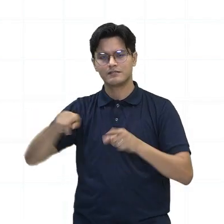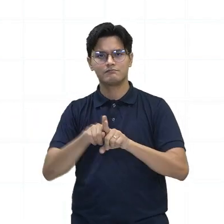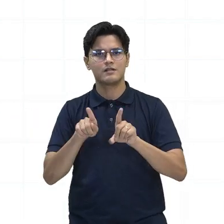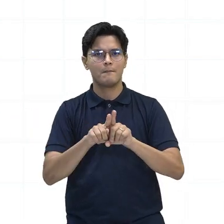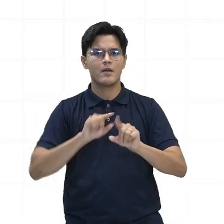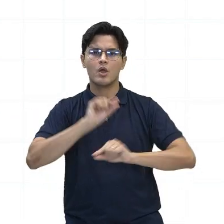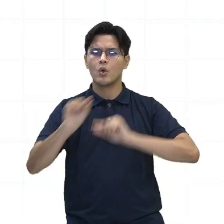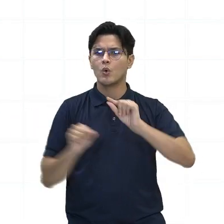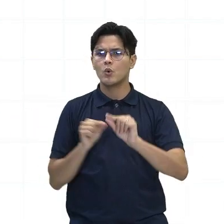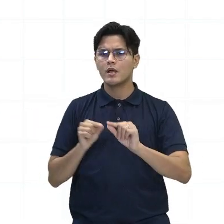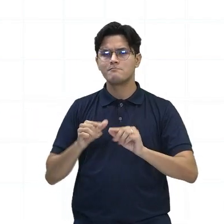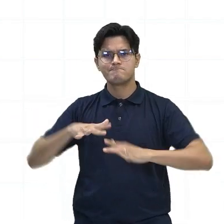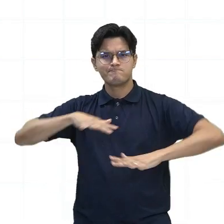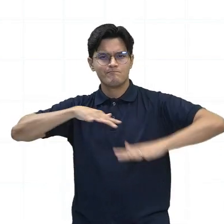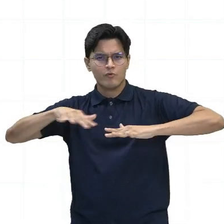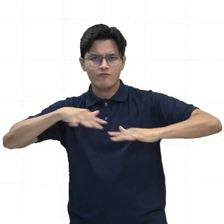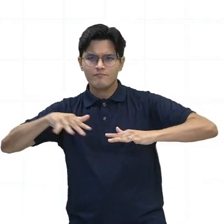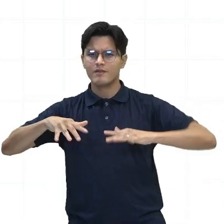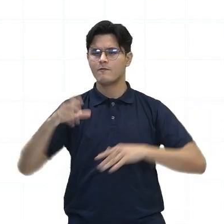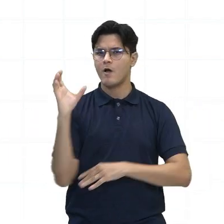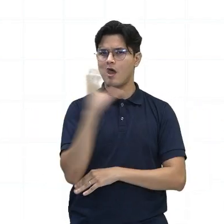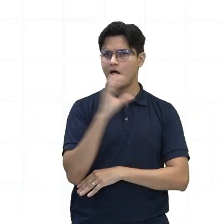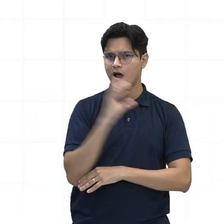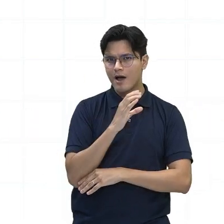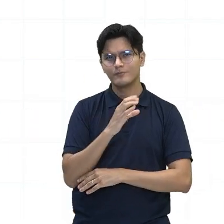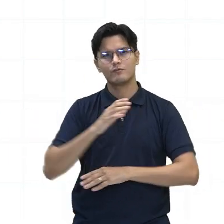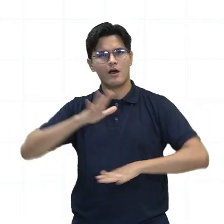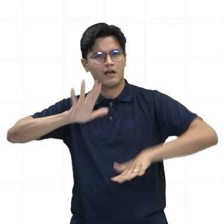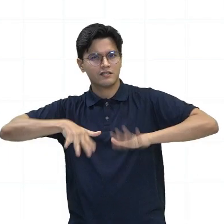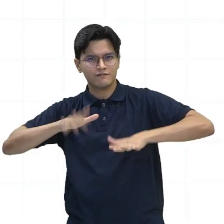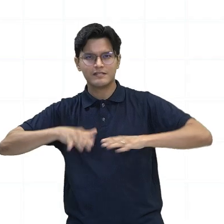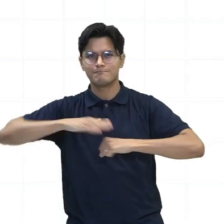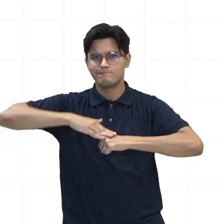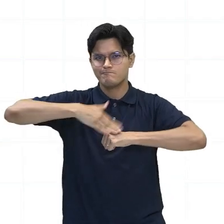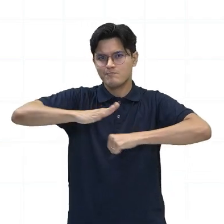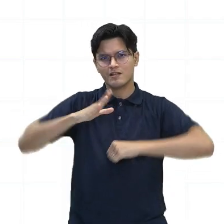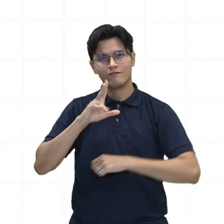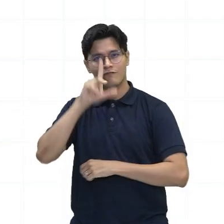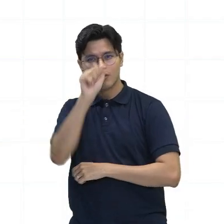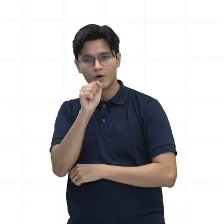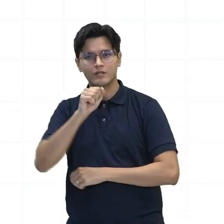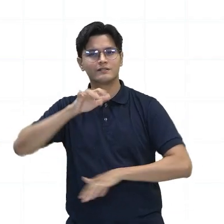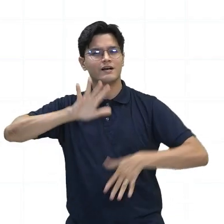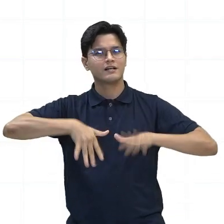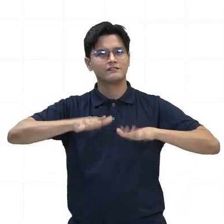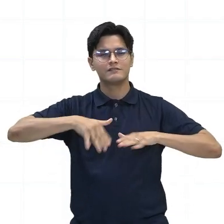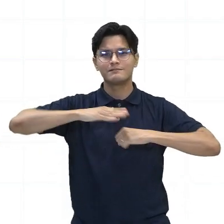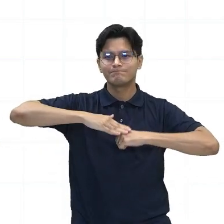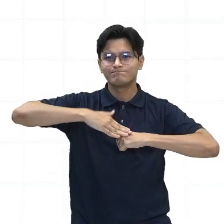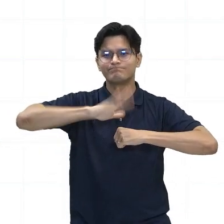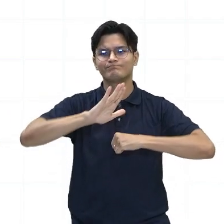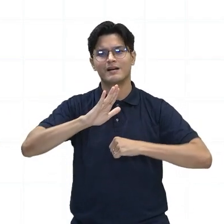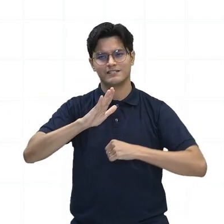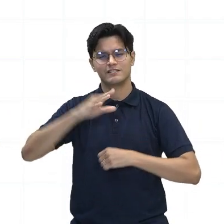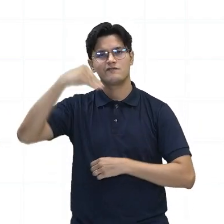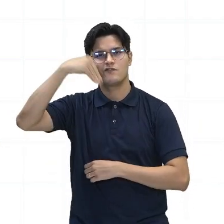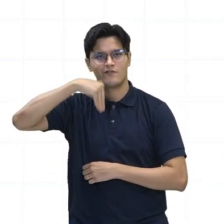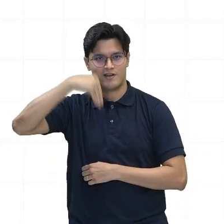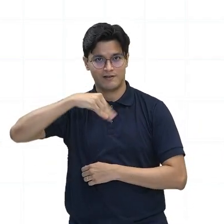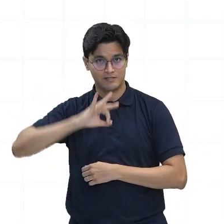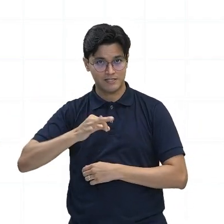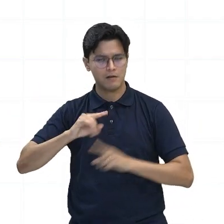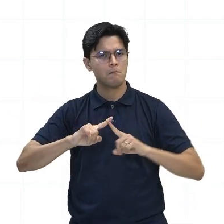momentos, o movimento ele vai ser mais forte, em outros momentos, ele vai ser mais fraco. Mas é